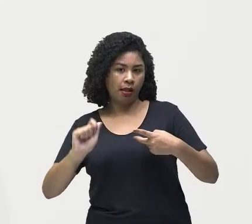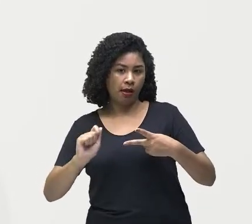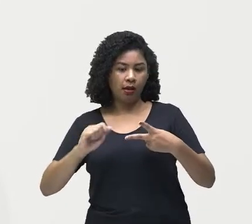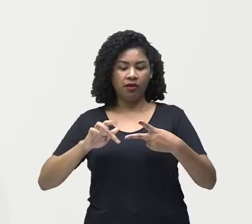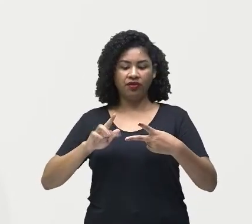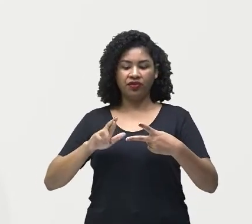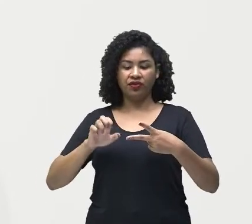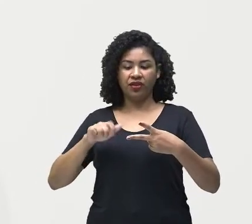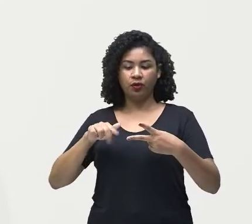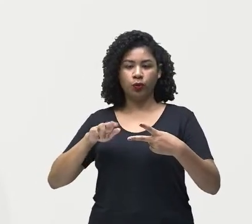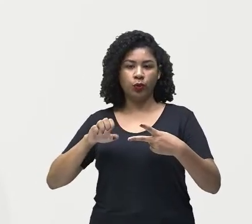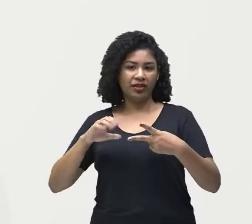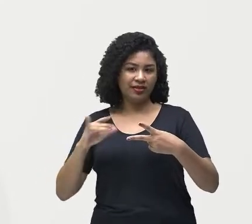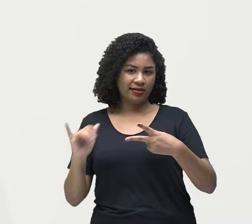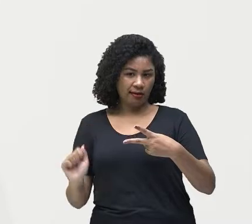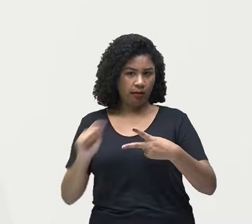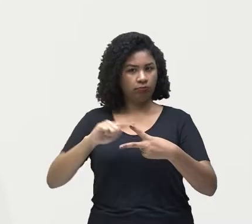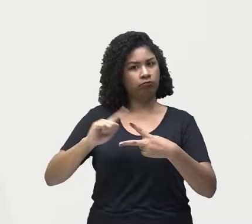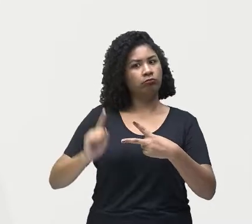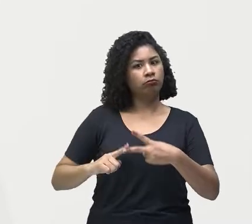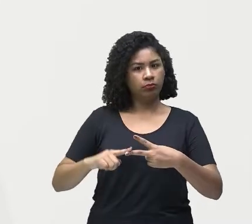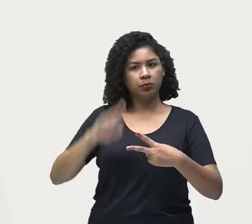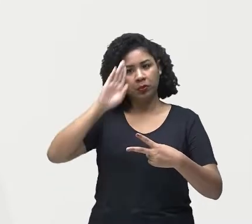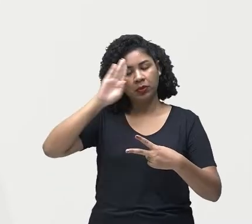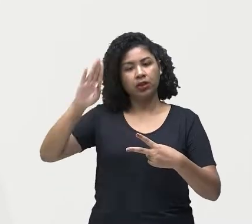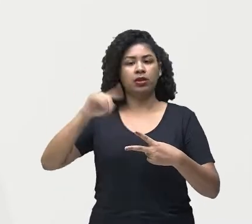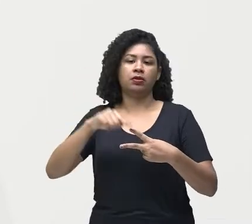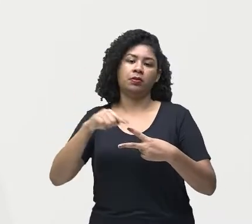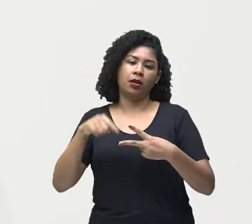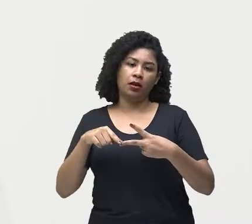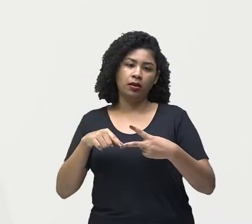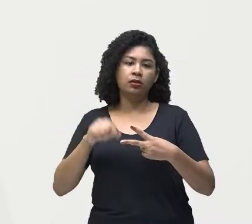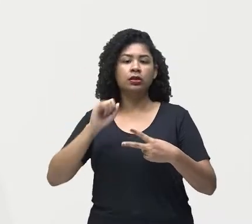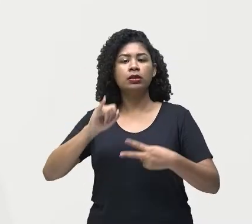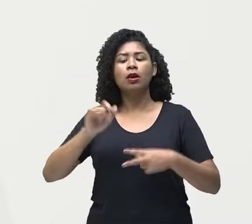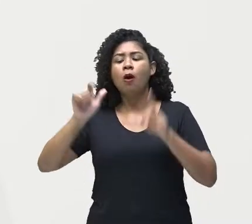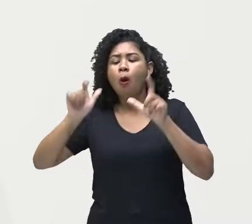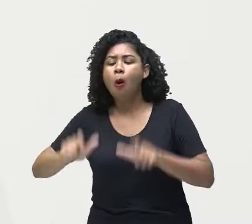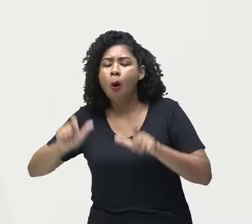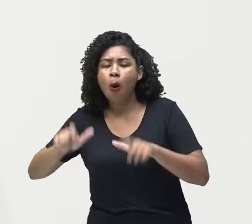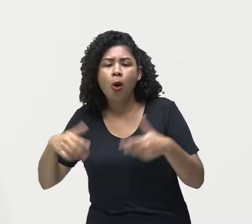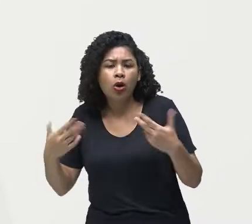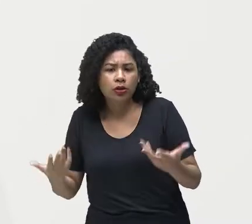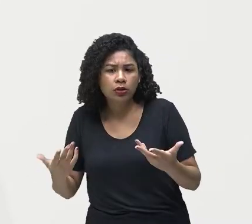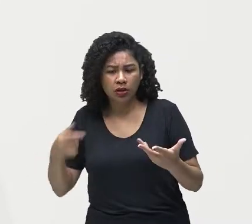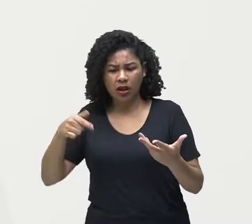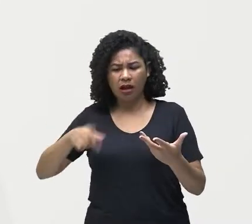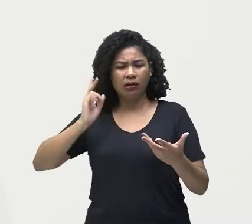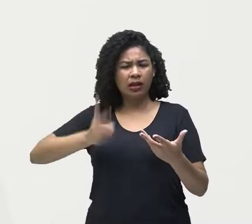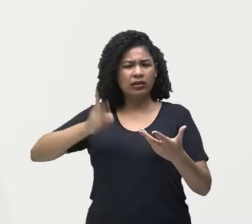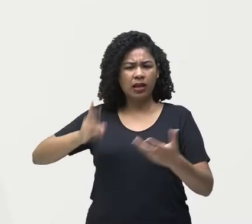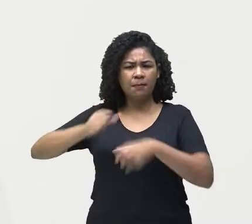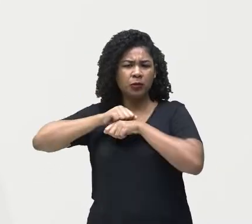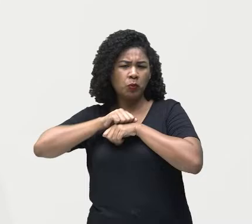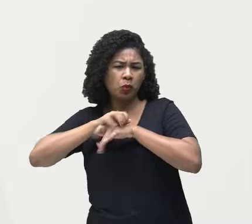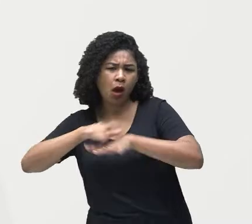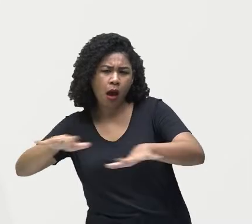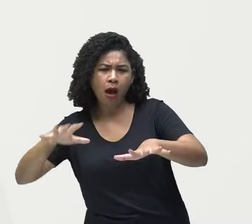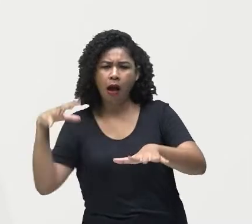e frequência, onde ela está acontecendo e com que frequência essa doença está